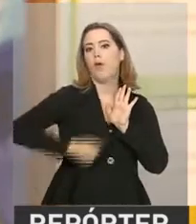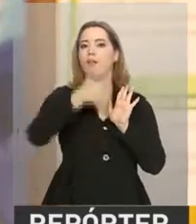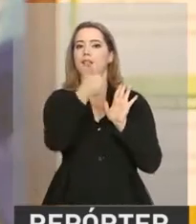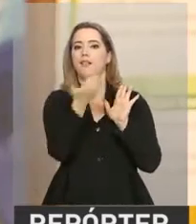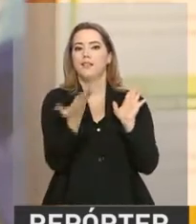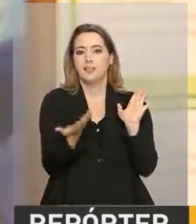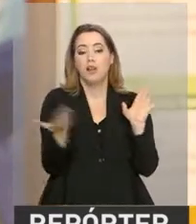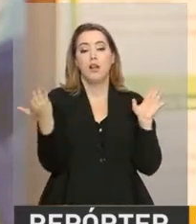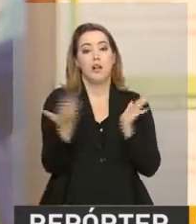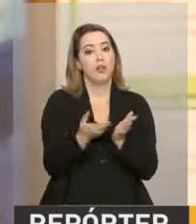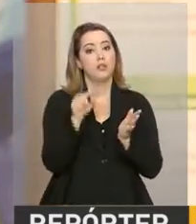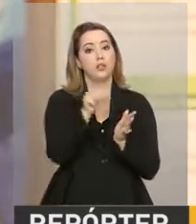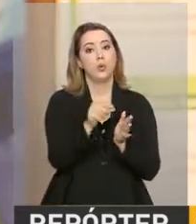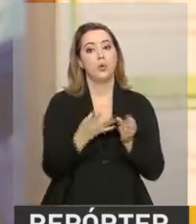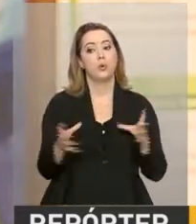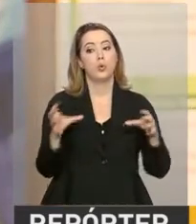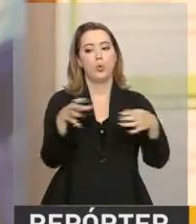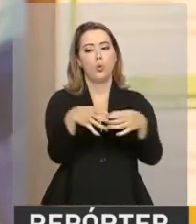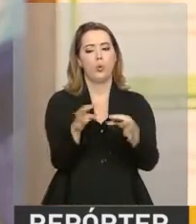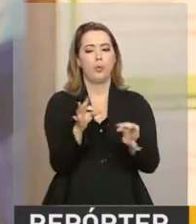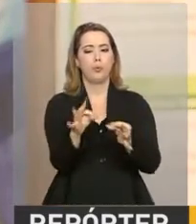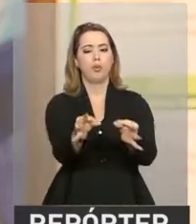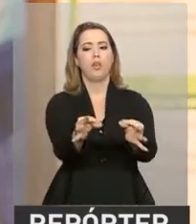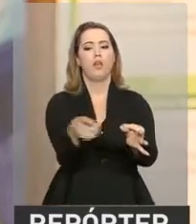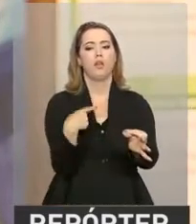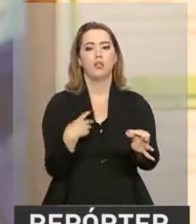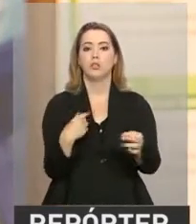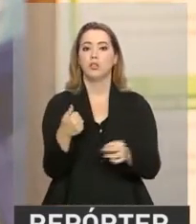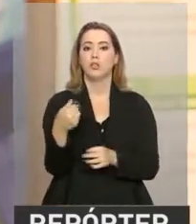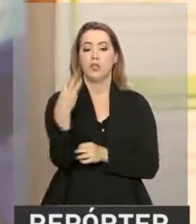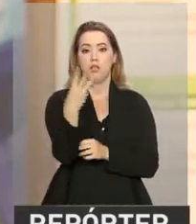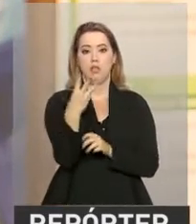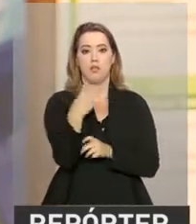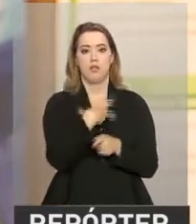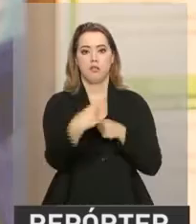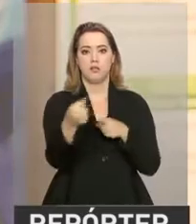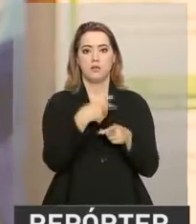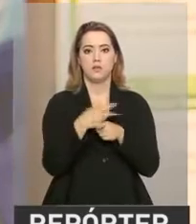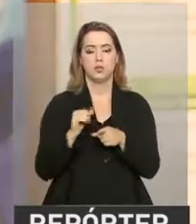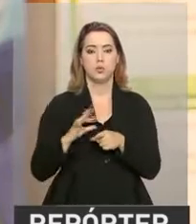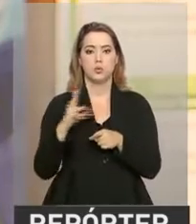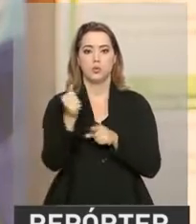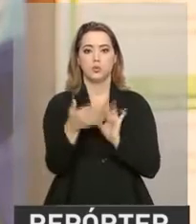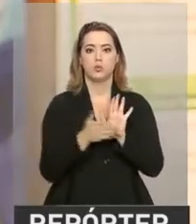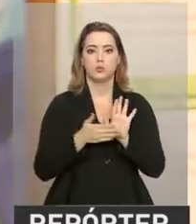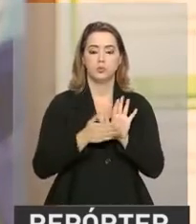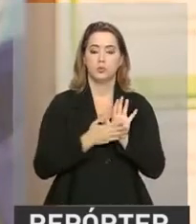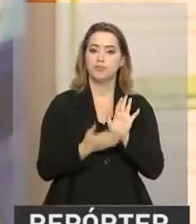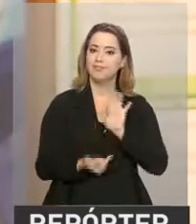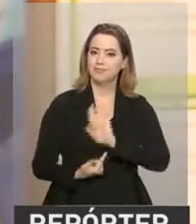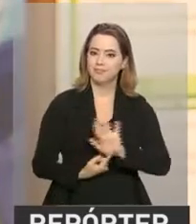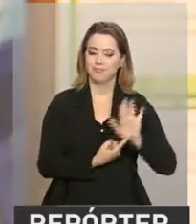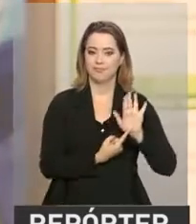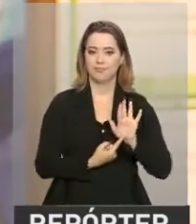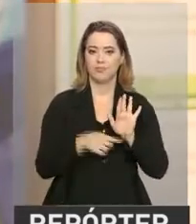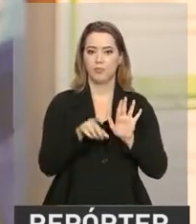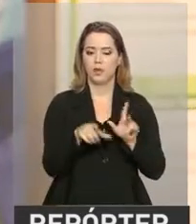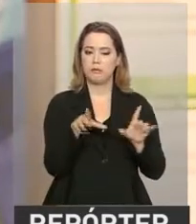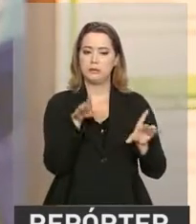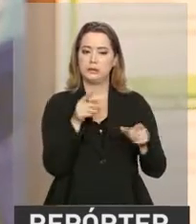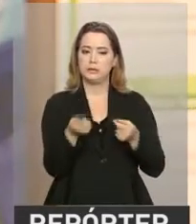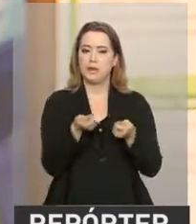alta, agora uma equipe técnica vai analisar, além dos três vencedores, todos os projetos apresentados. A ideia é